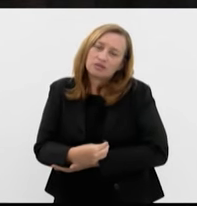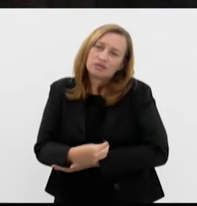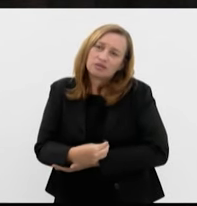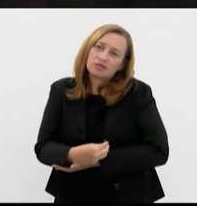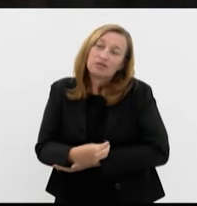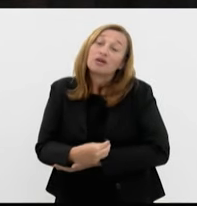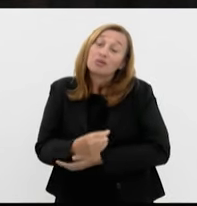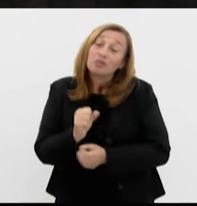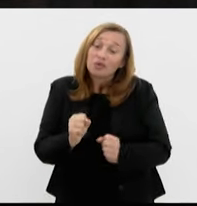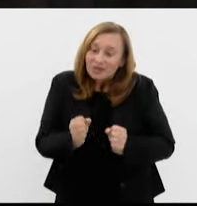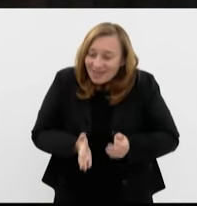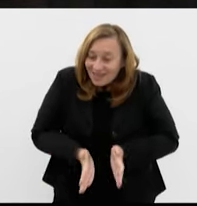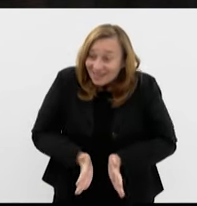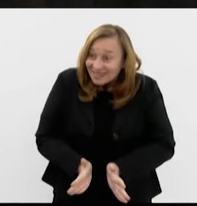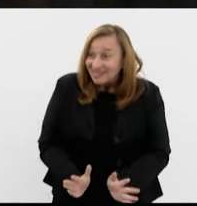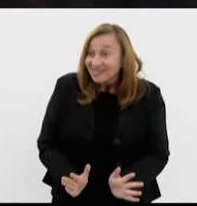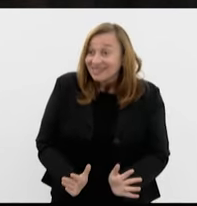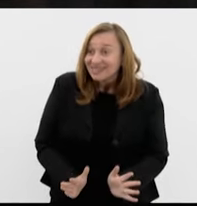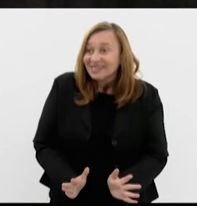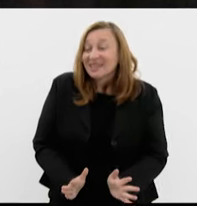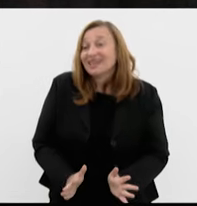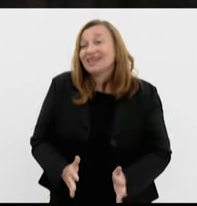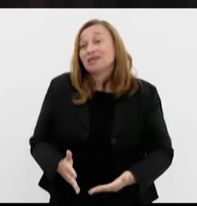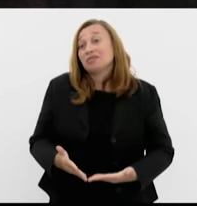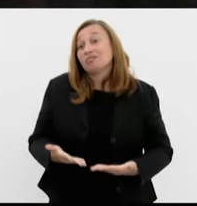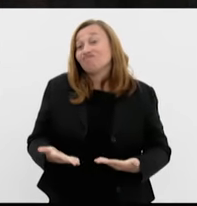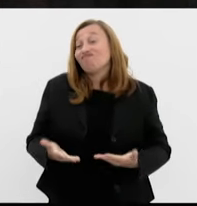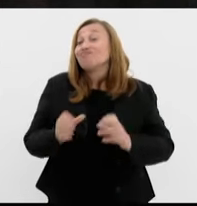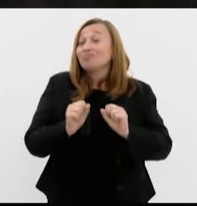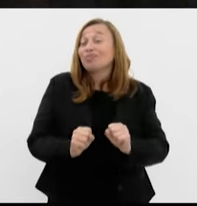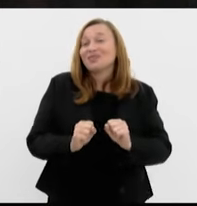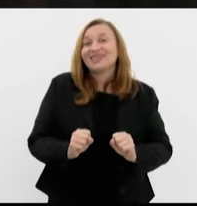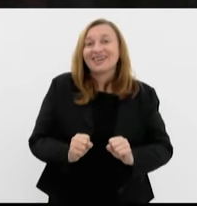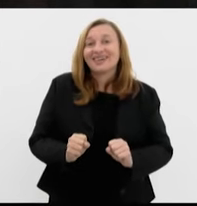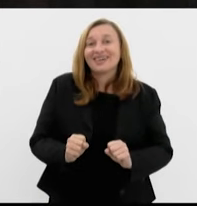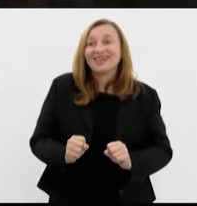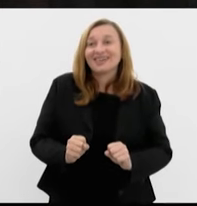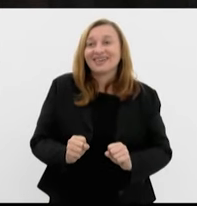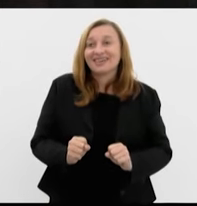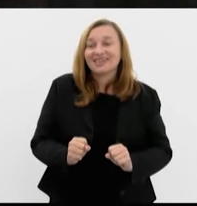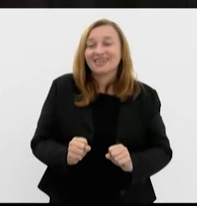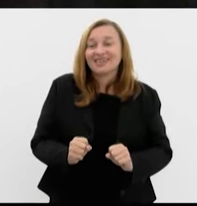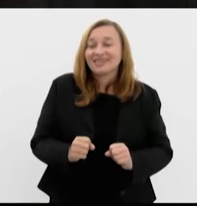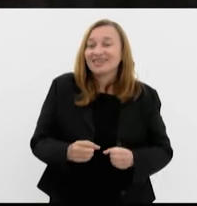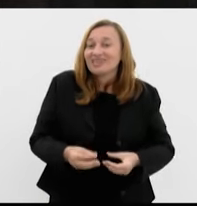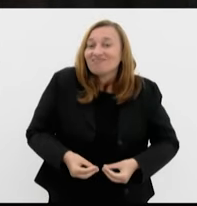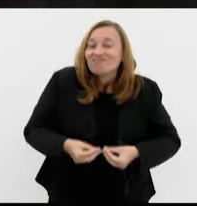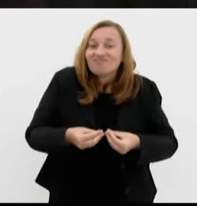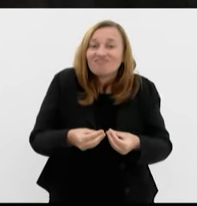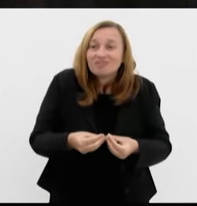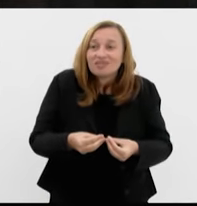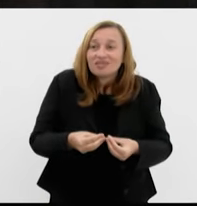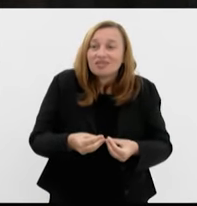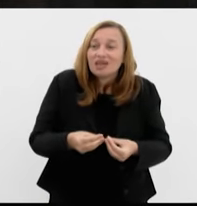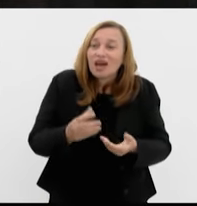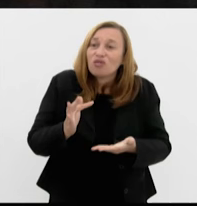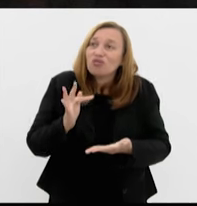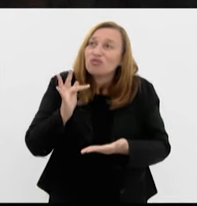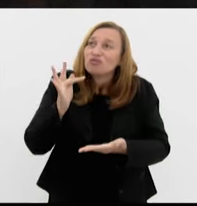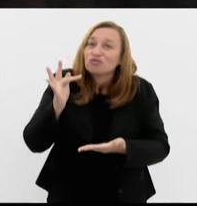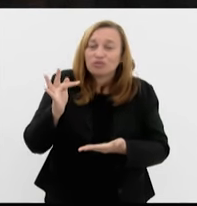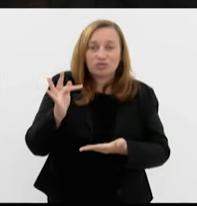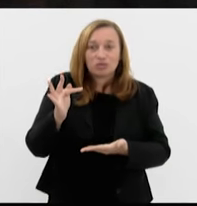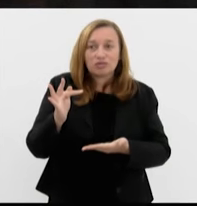conceber a vida e e poder gerar dar futuro enquanto